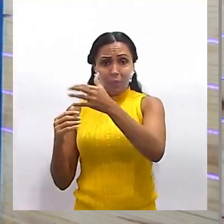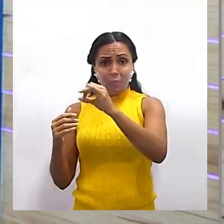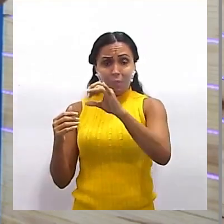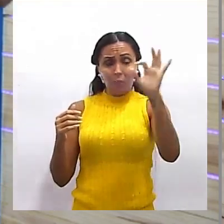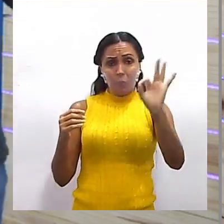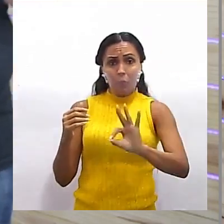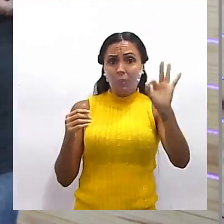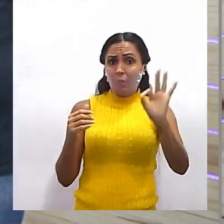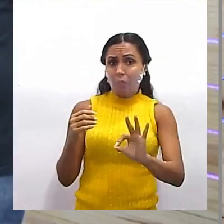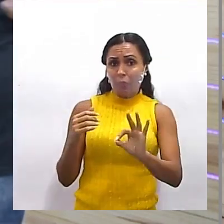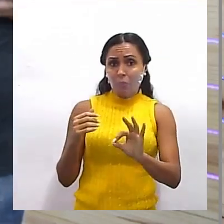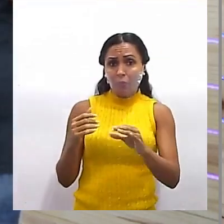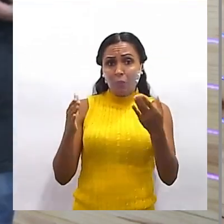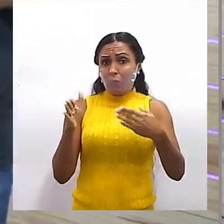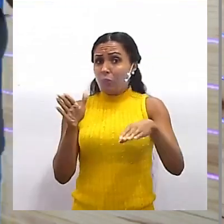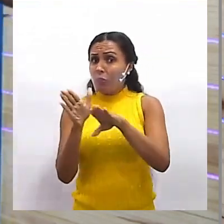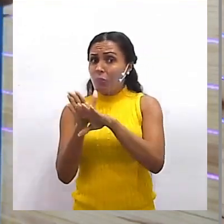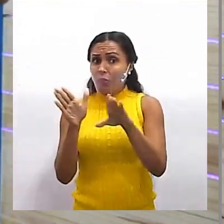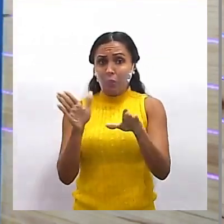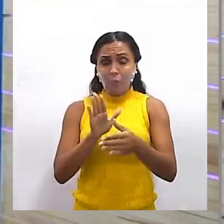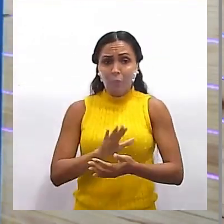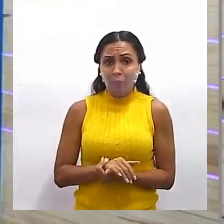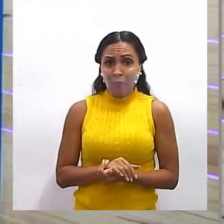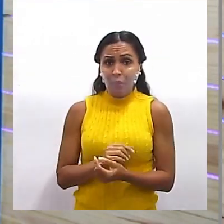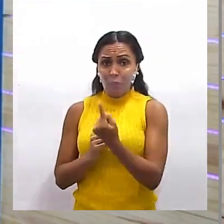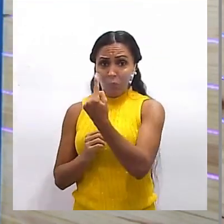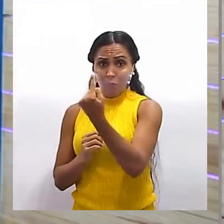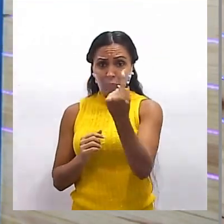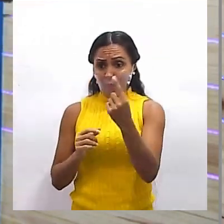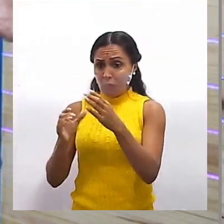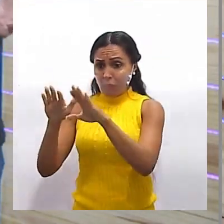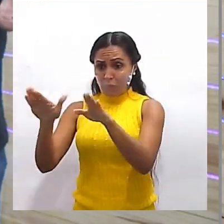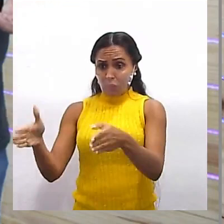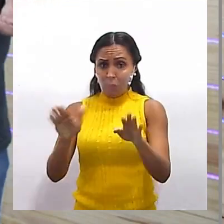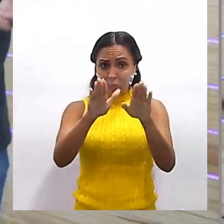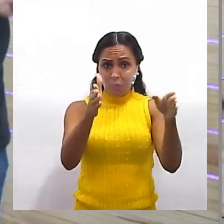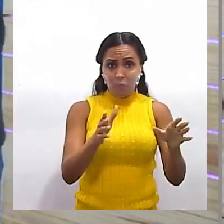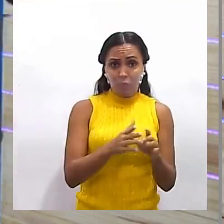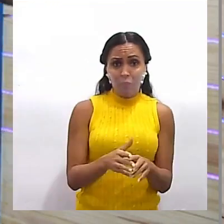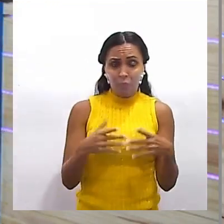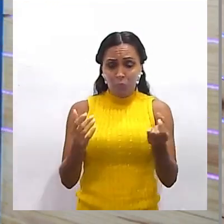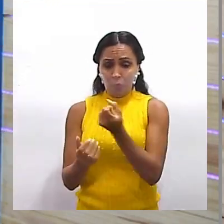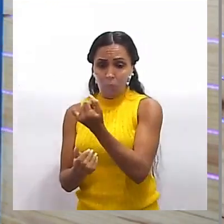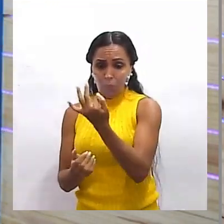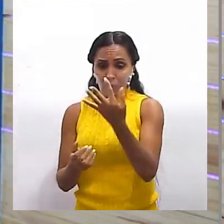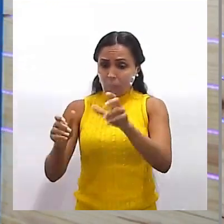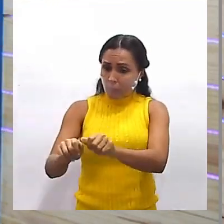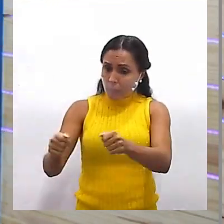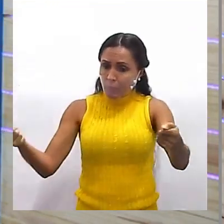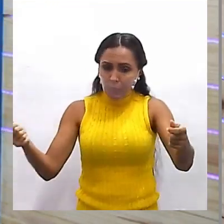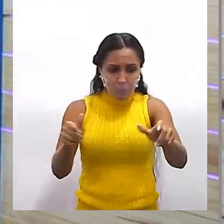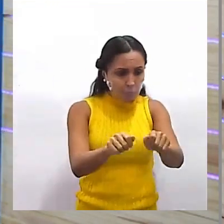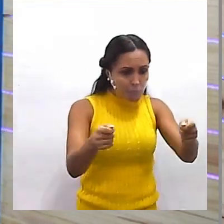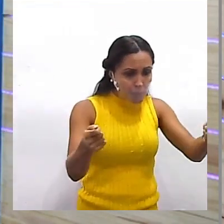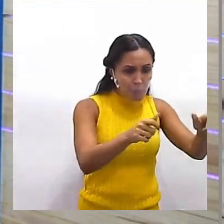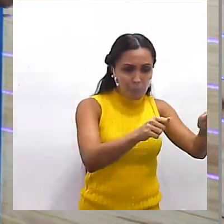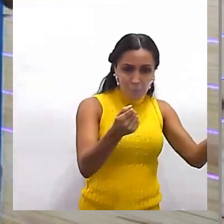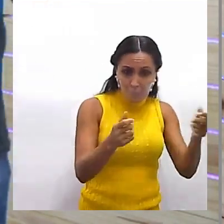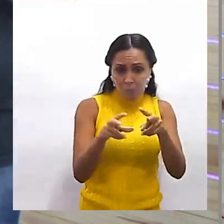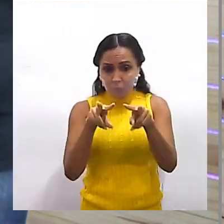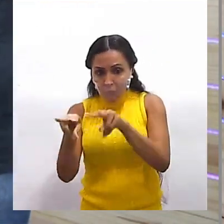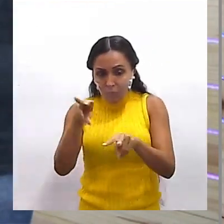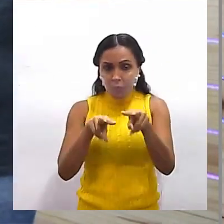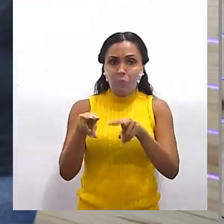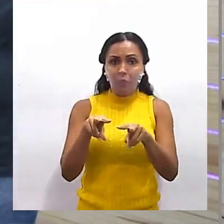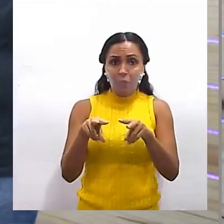Eu só vou conseguir fazer essa inspeção 100%, caixa por caixa, se for da forma manual, entendeu? Já o CD também, por si só, tem